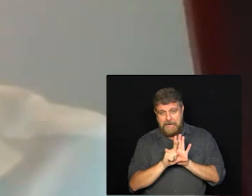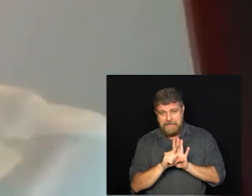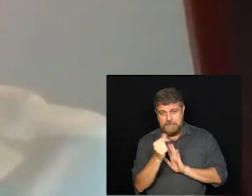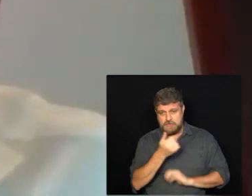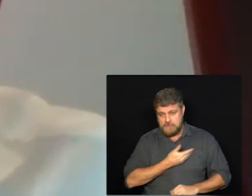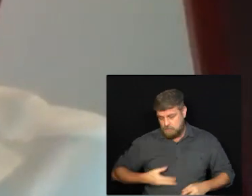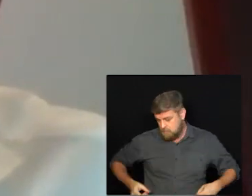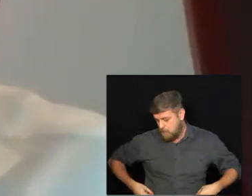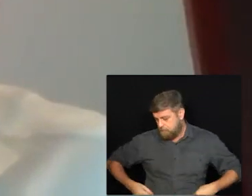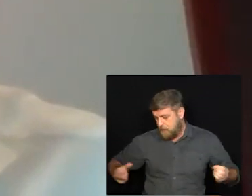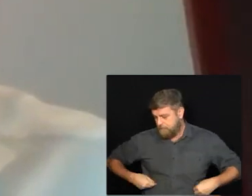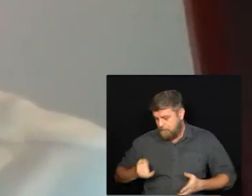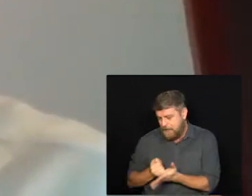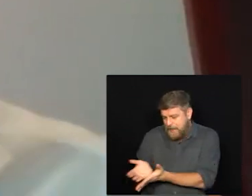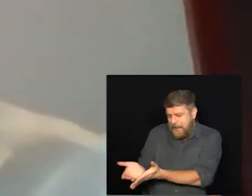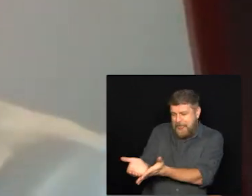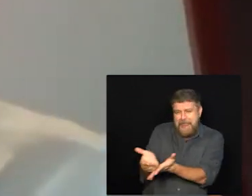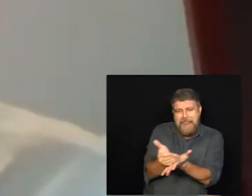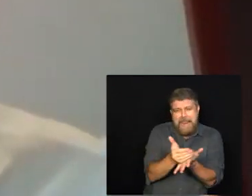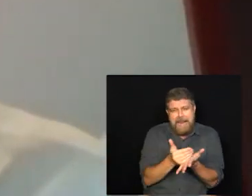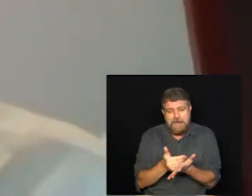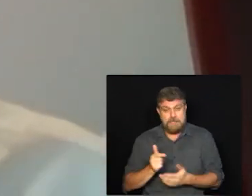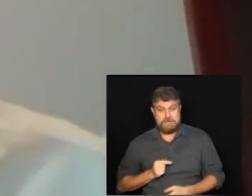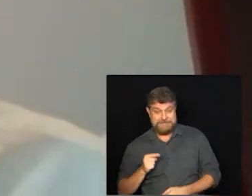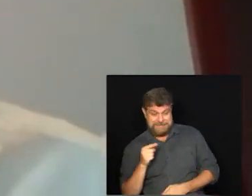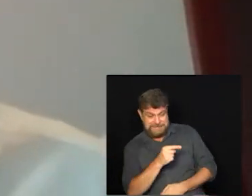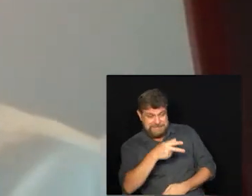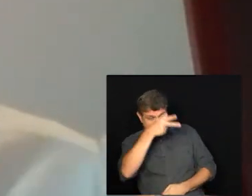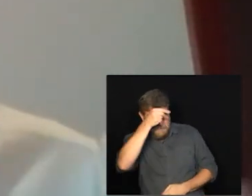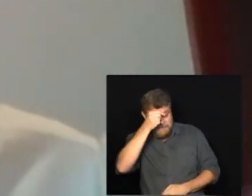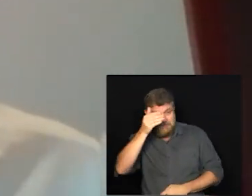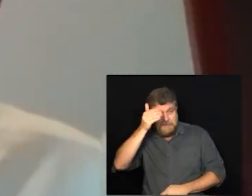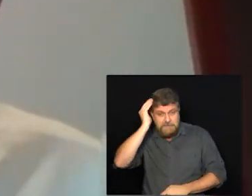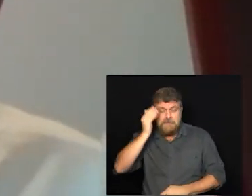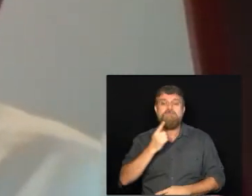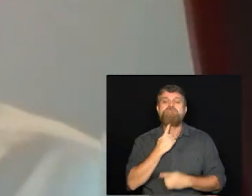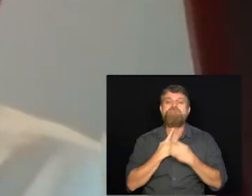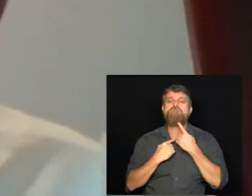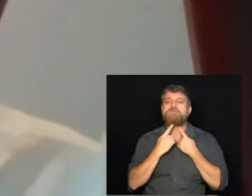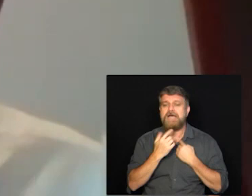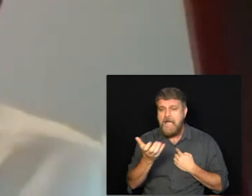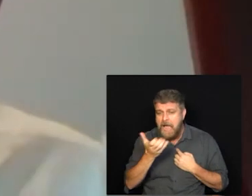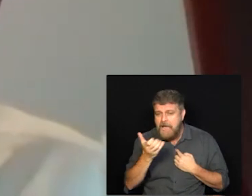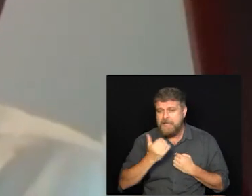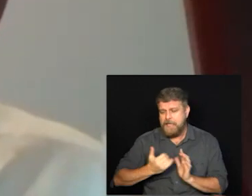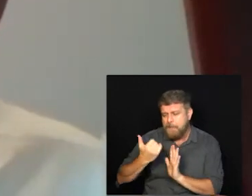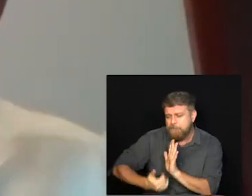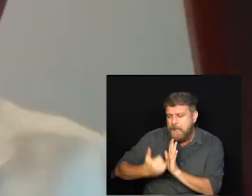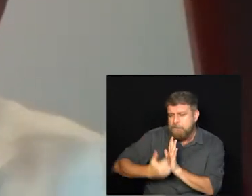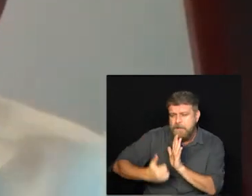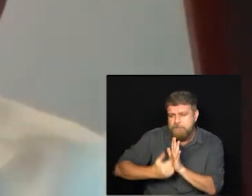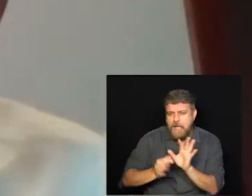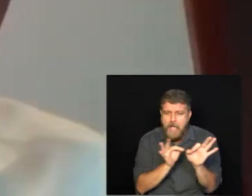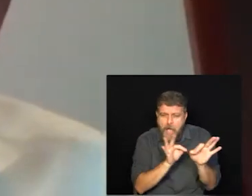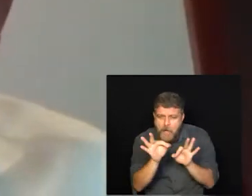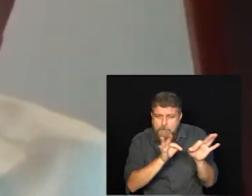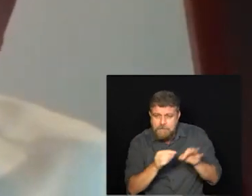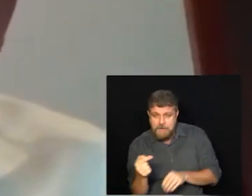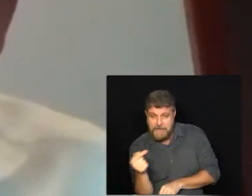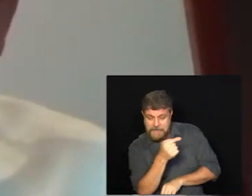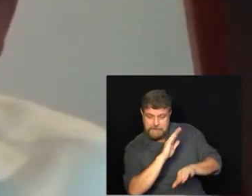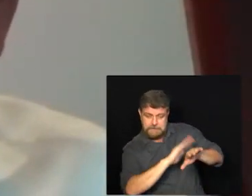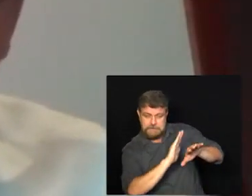Responsabilidade Fiscal, ainda que o prefeito queira isentar, fazer qualquer programa de